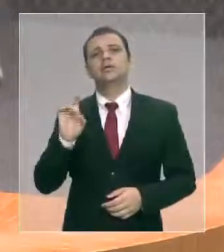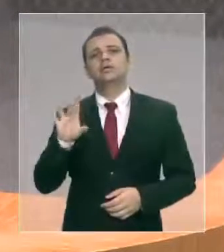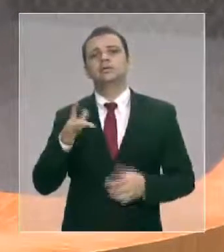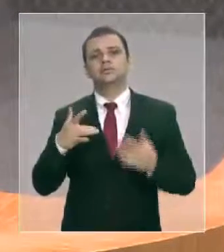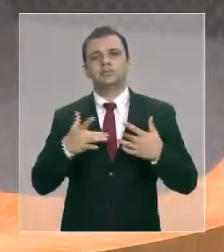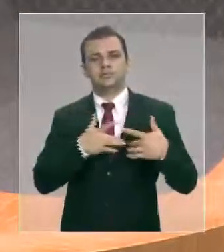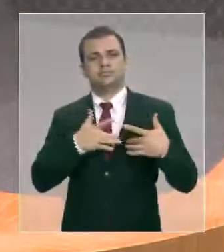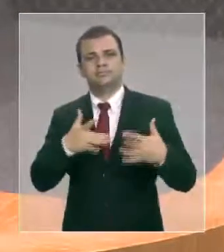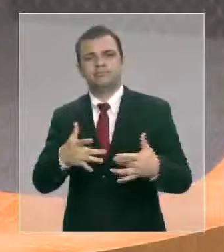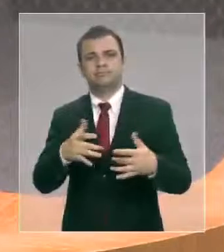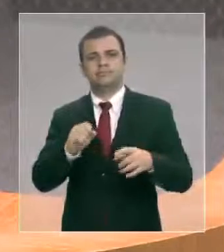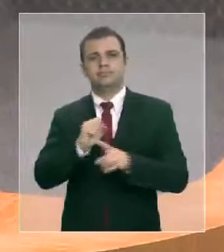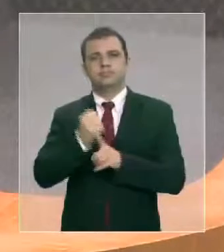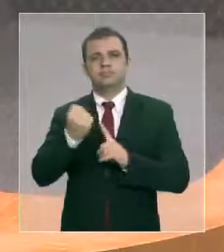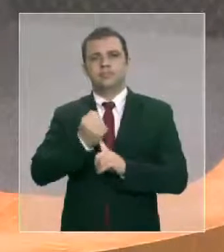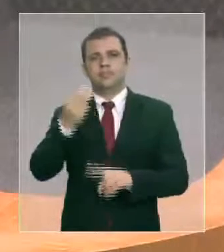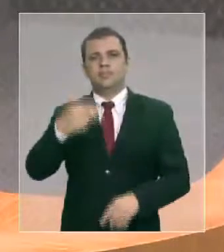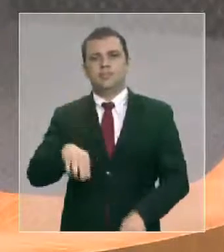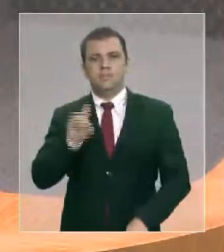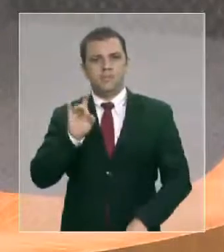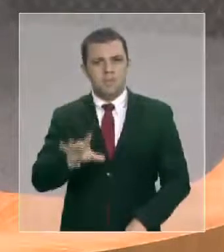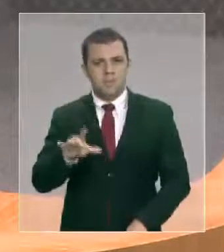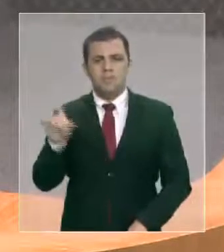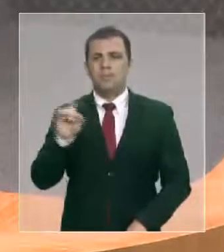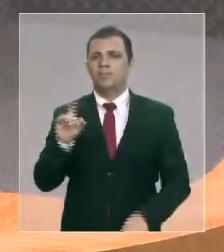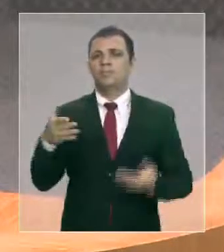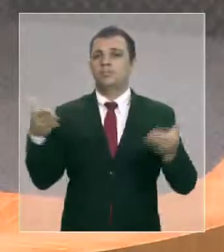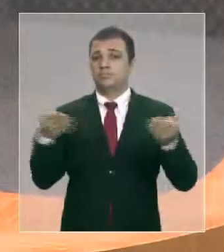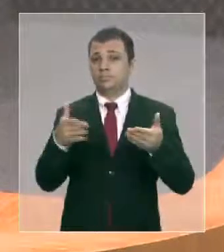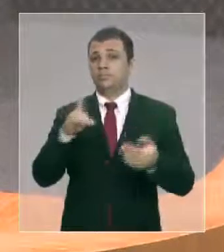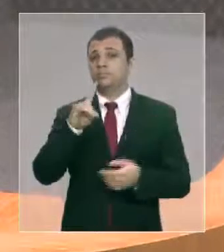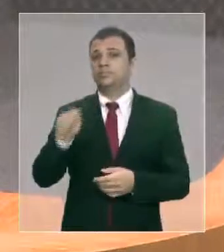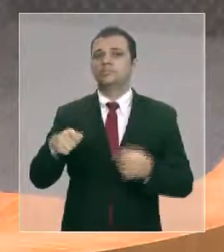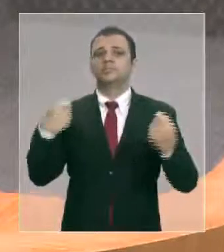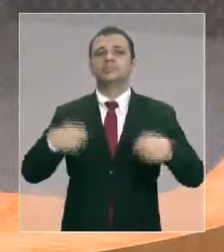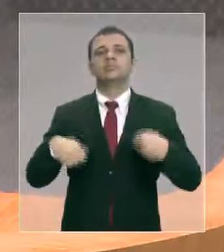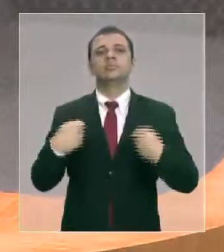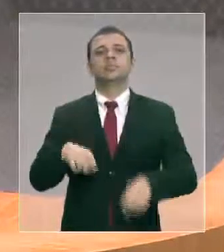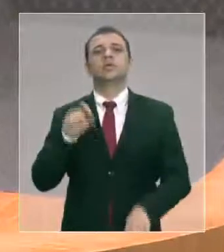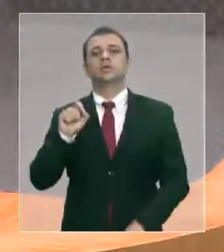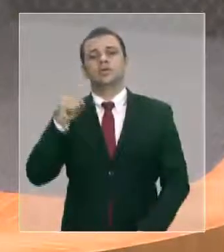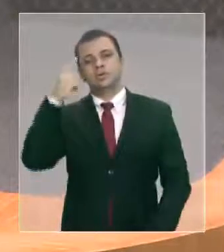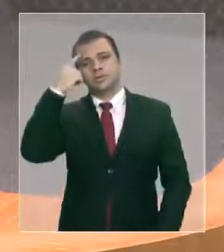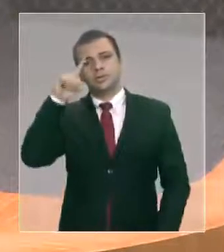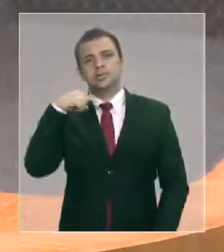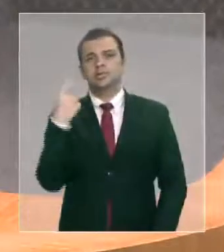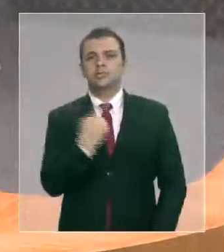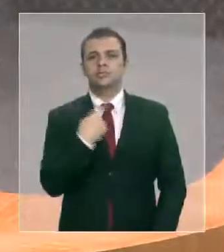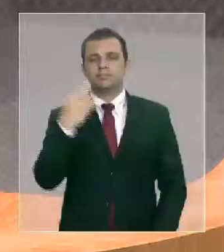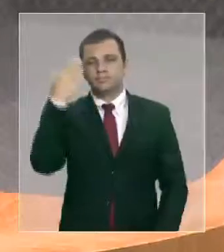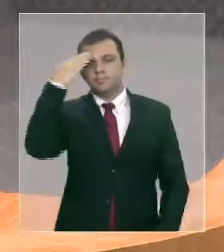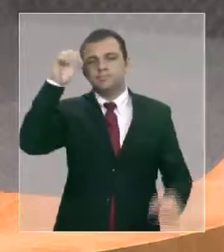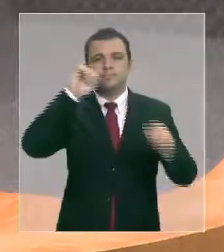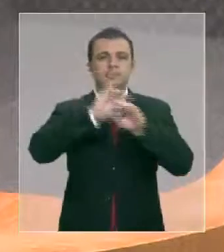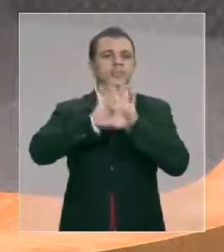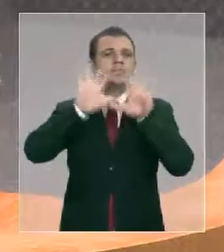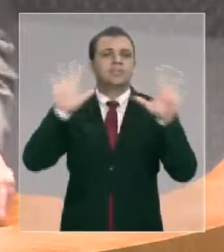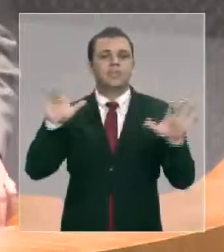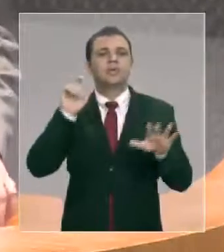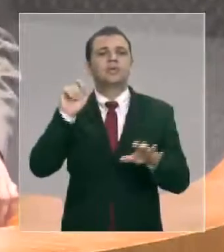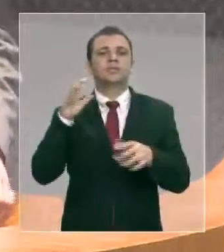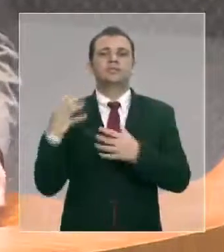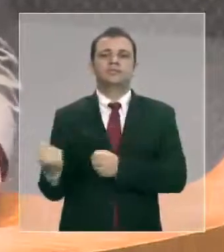à sociedade maranhense, que este dia, ele deve ser um dia para que nós possamos compreender que esse